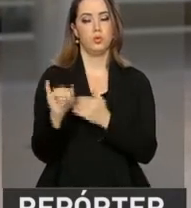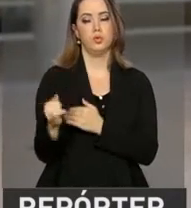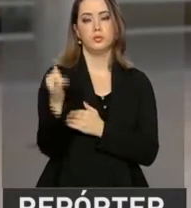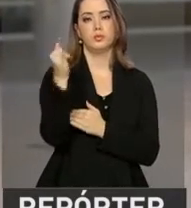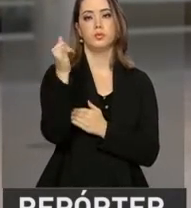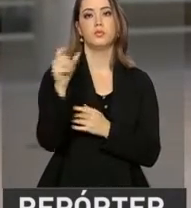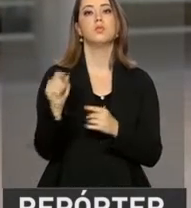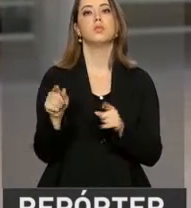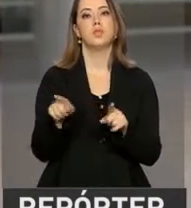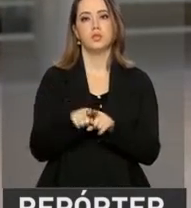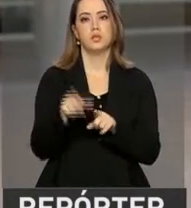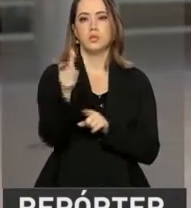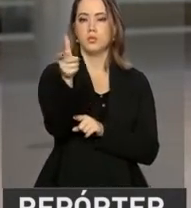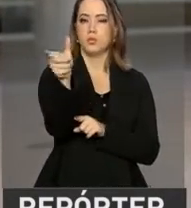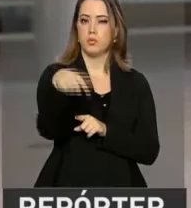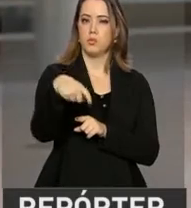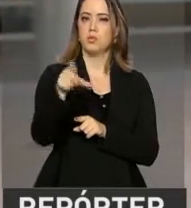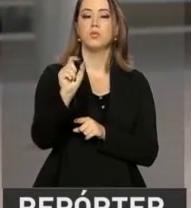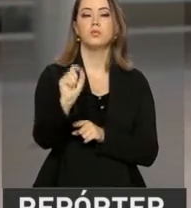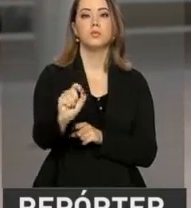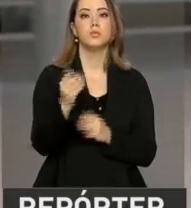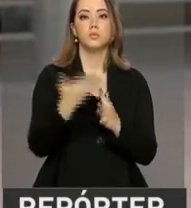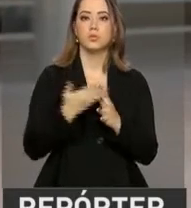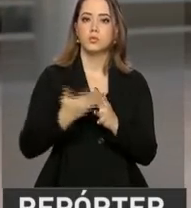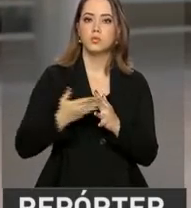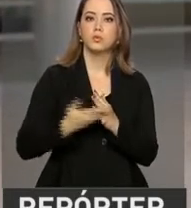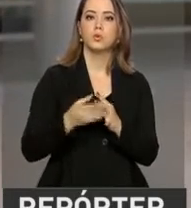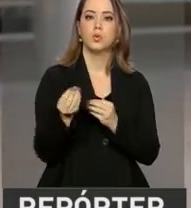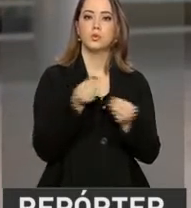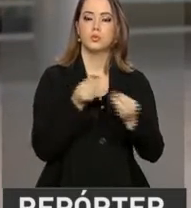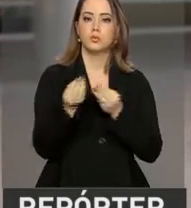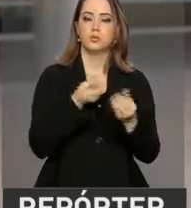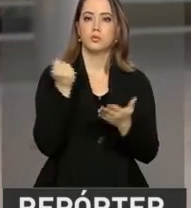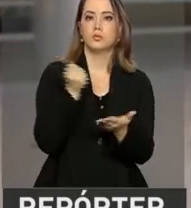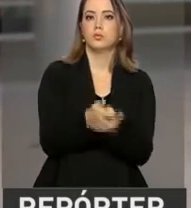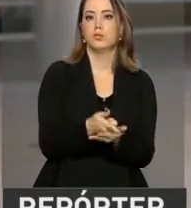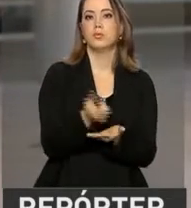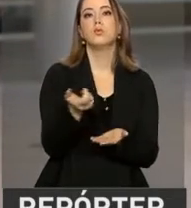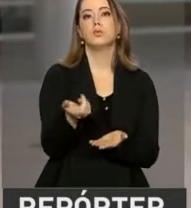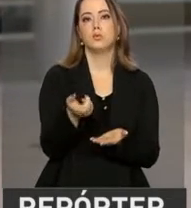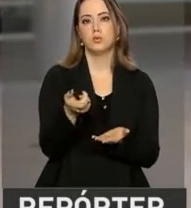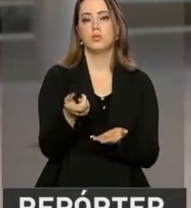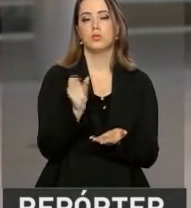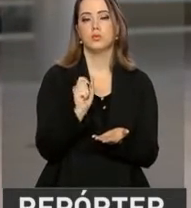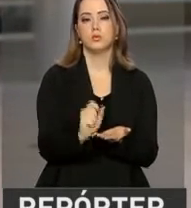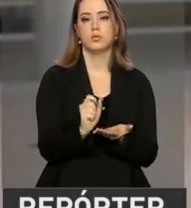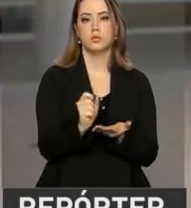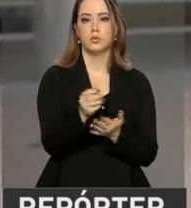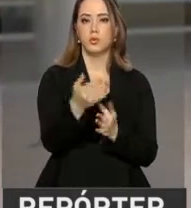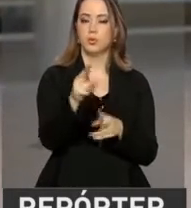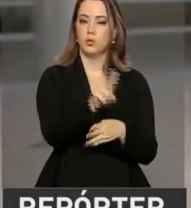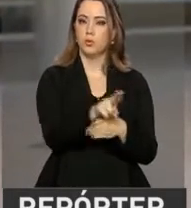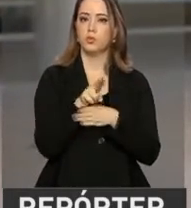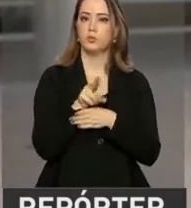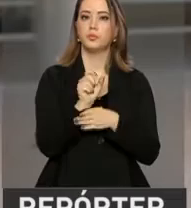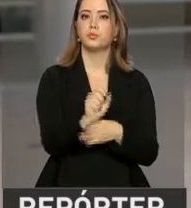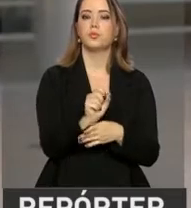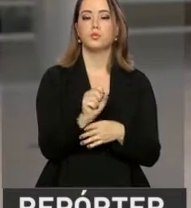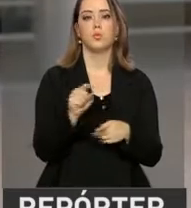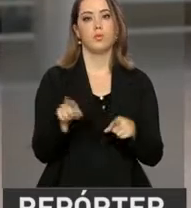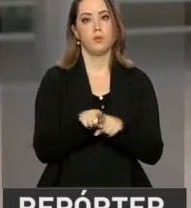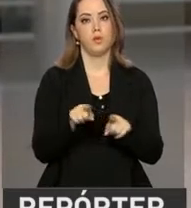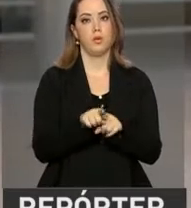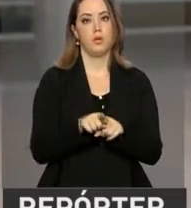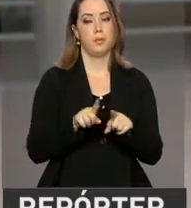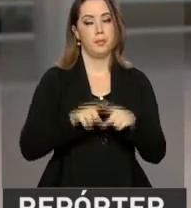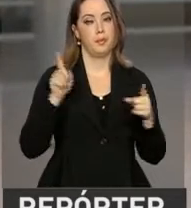crédito. Ela serve para dar uma base de como que vão ser cobrados os empréstimos, mas também é o principal instrumento do Banco Central para o controle